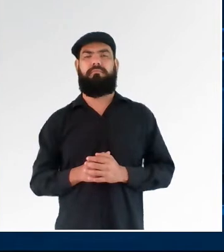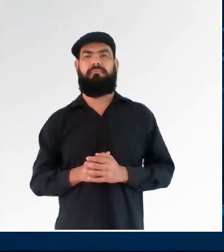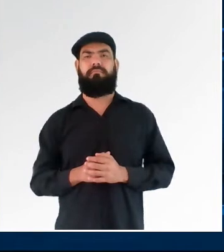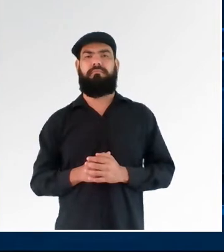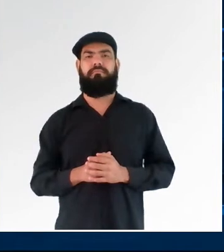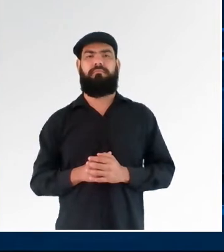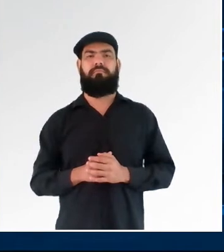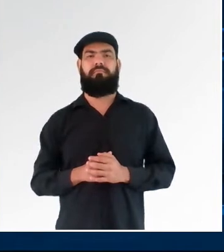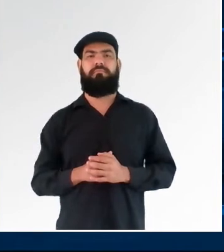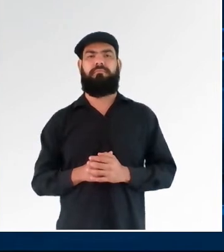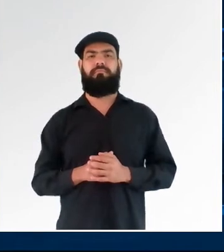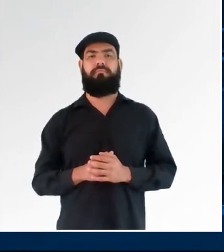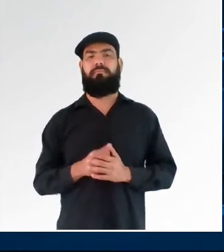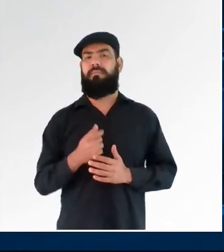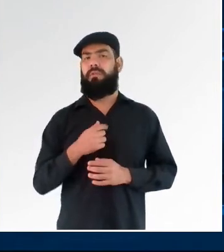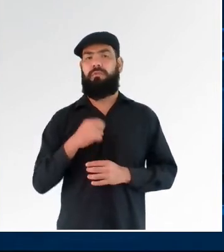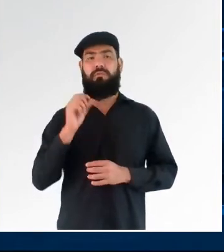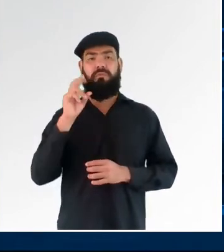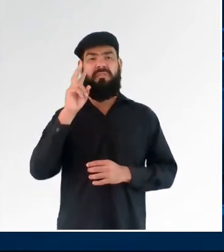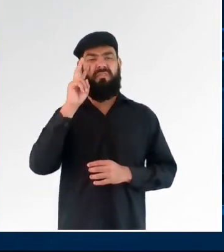assisti o desenho há muito tempo atrás.